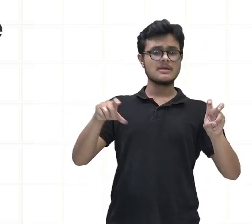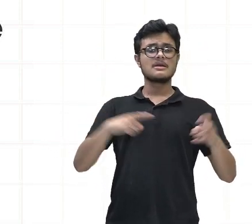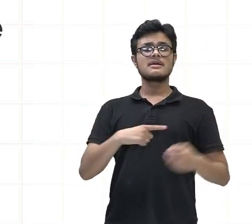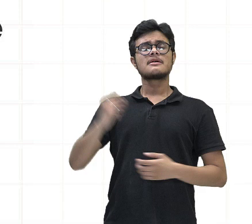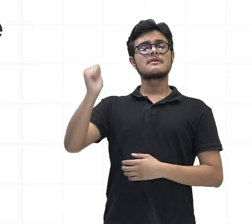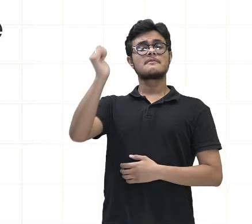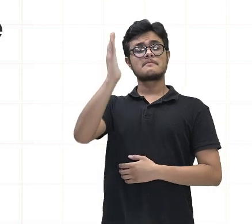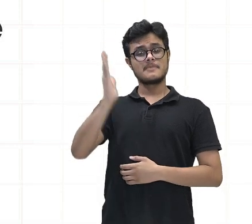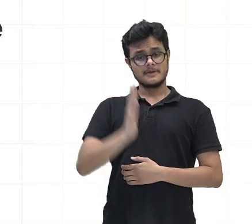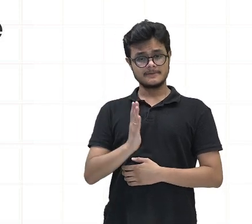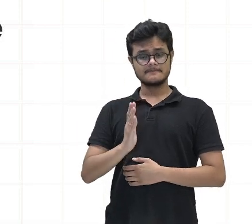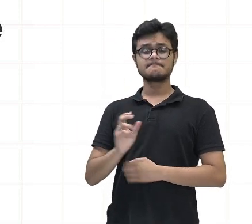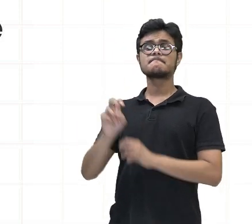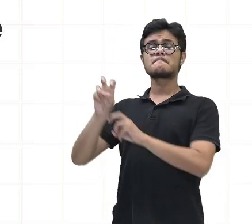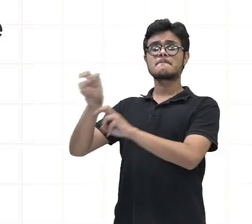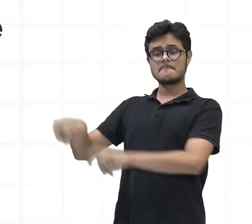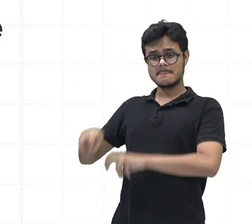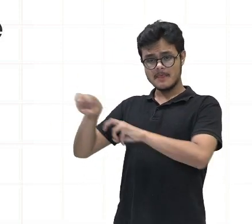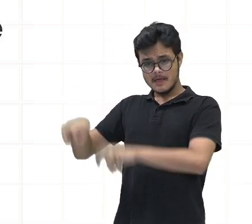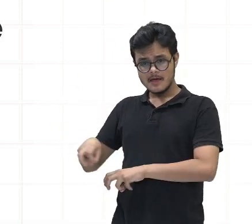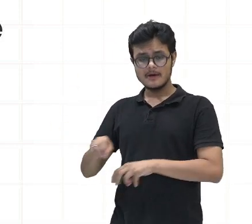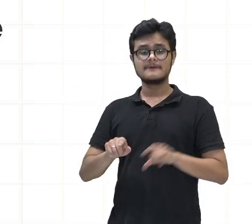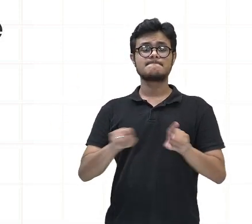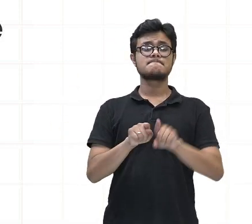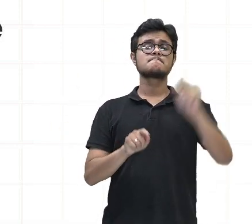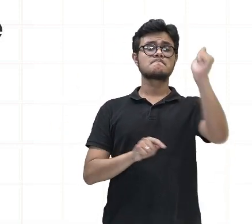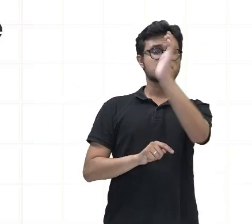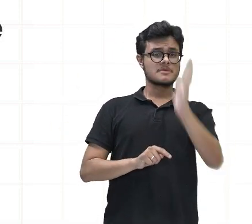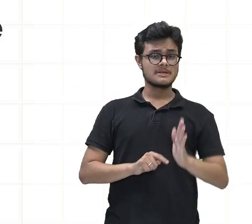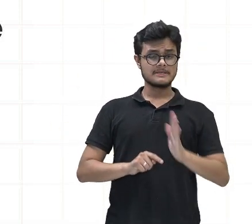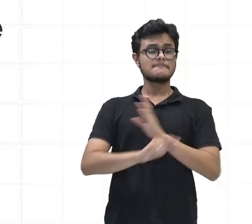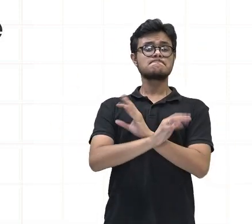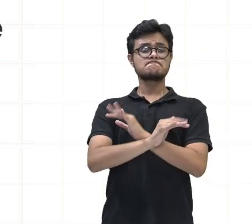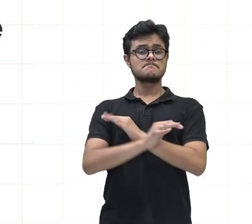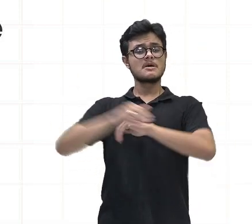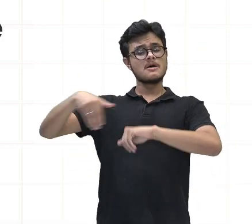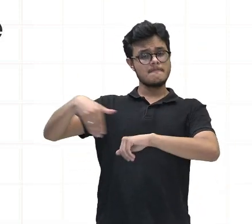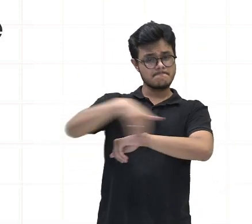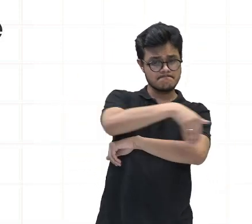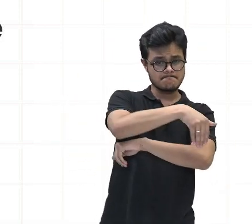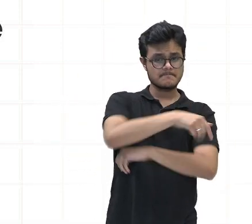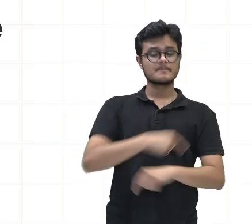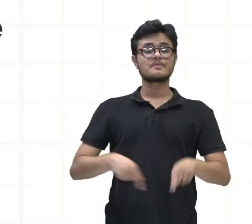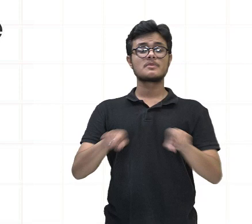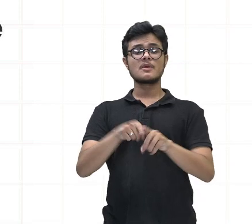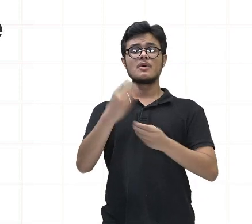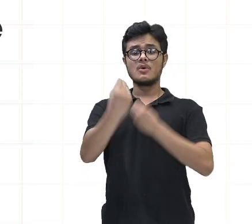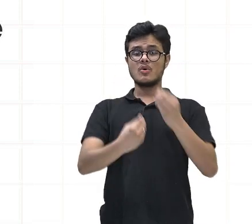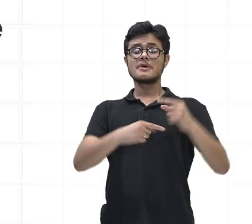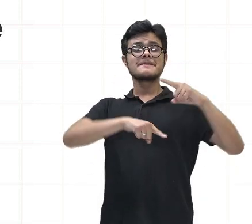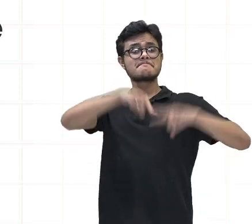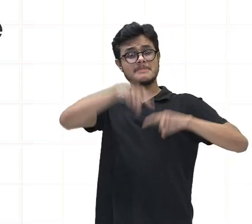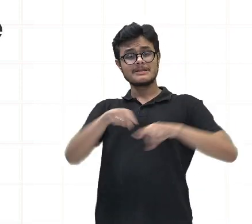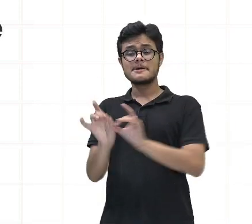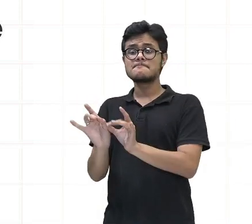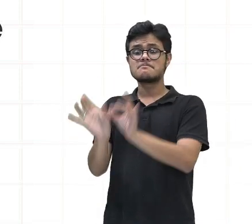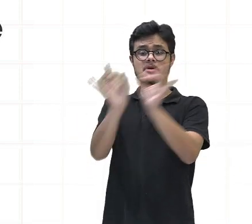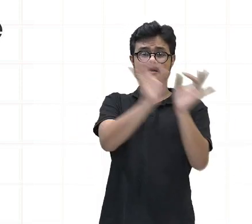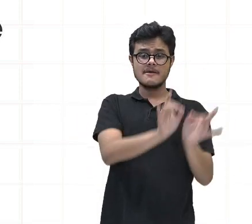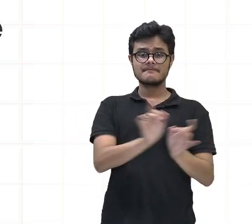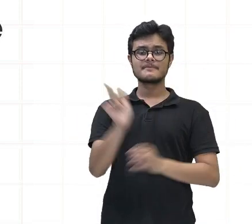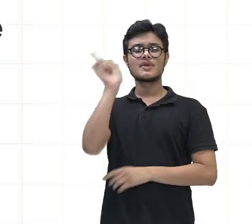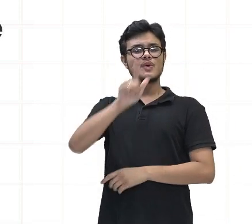sínteses Brasil Agrário Brasil Urbano produção e circulação de mercadoria